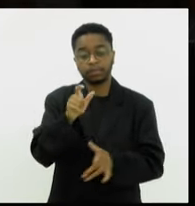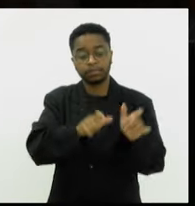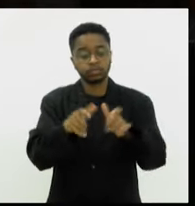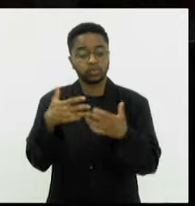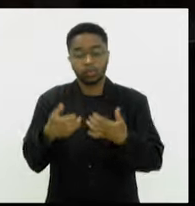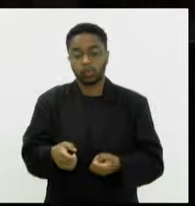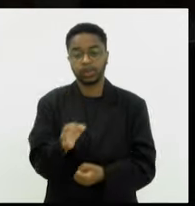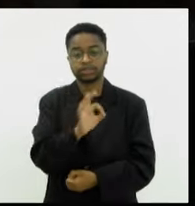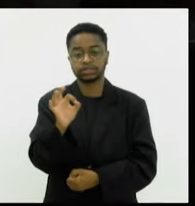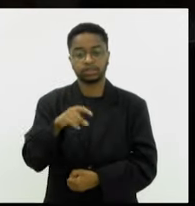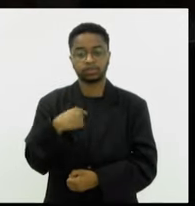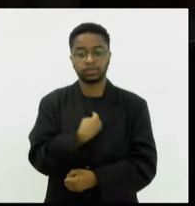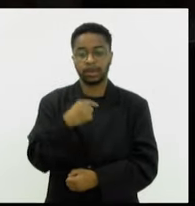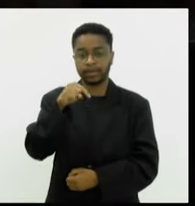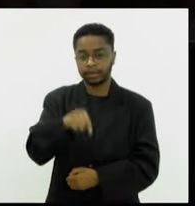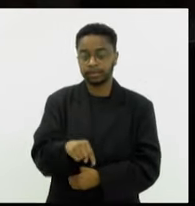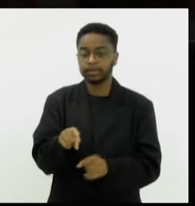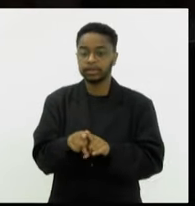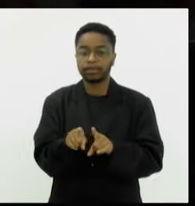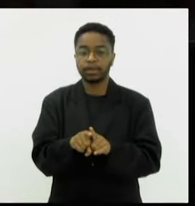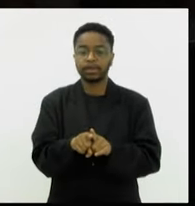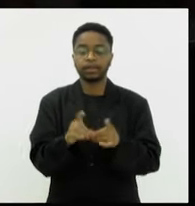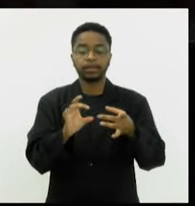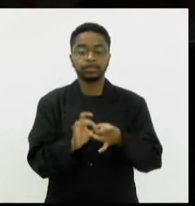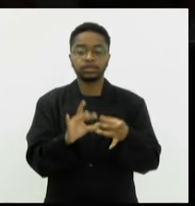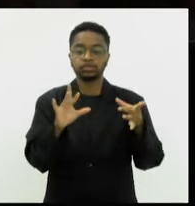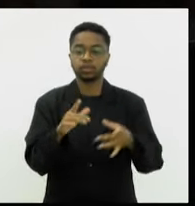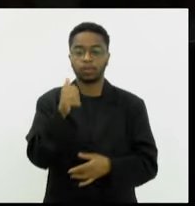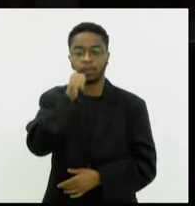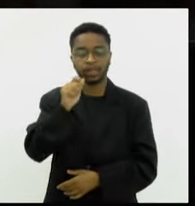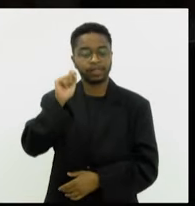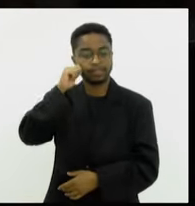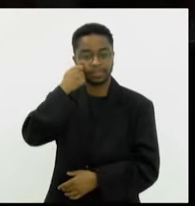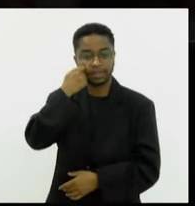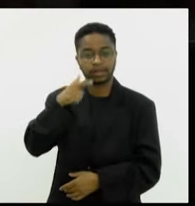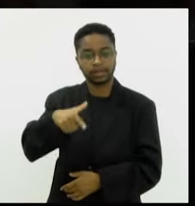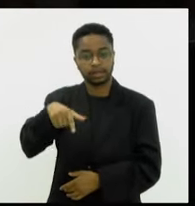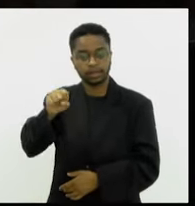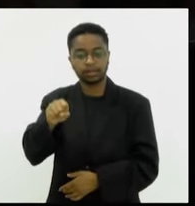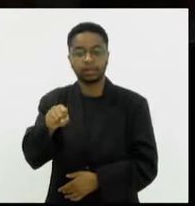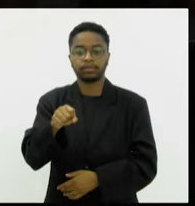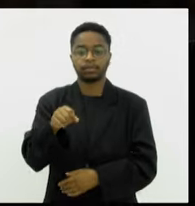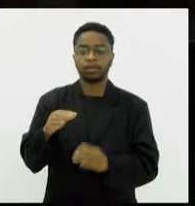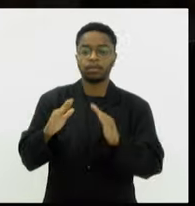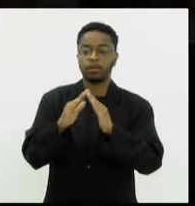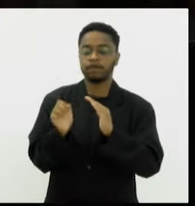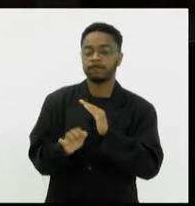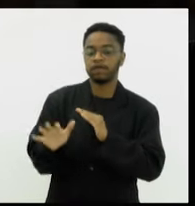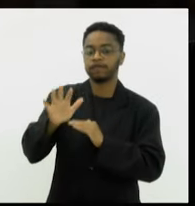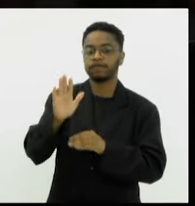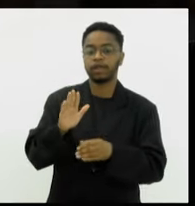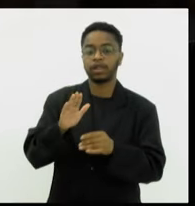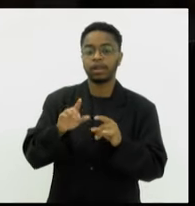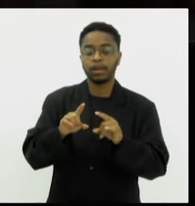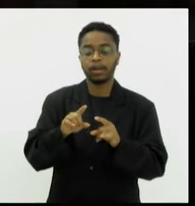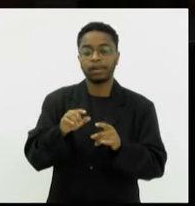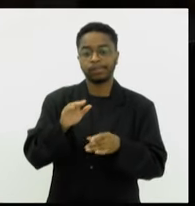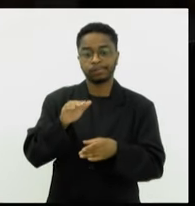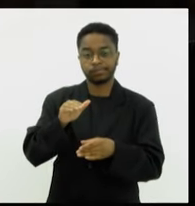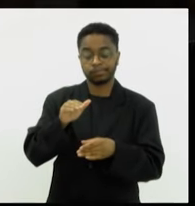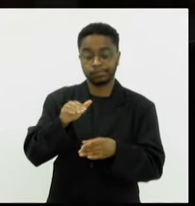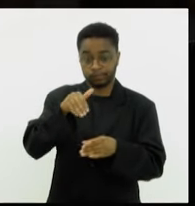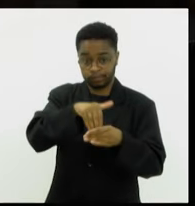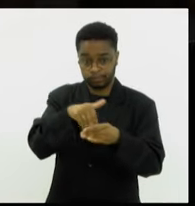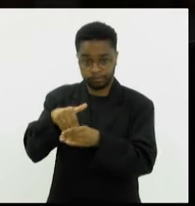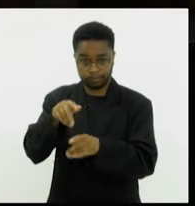lugar. É tão frágil que permitiu que uma mulher negra, lésbica da favela eleita, fosse morta dentro de uma